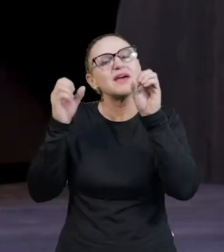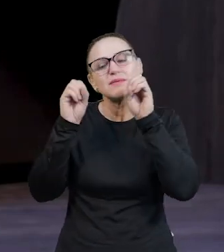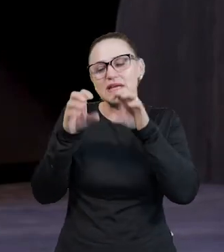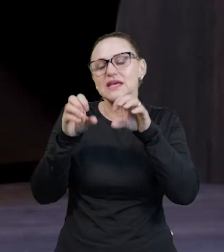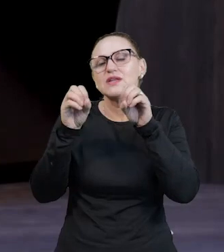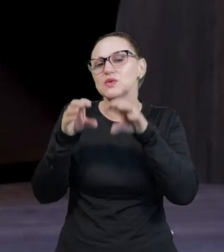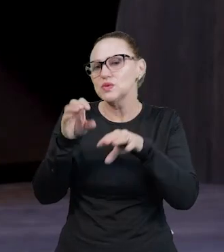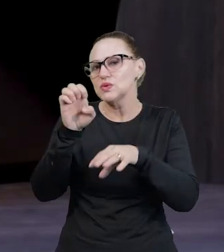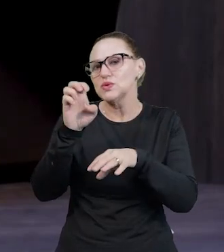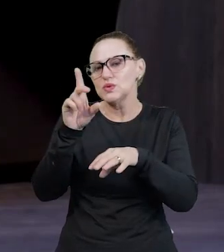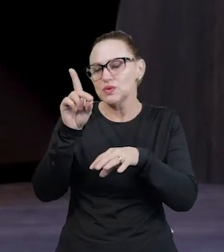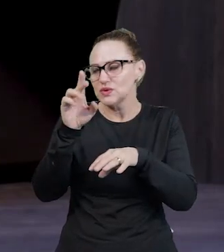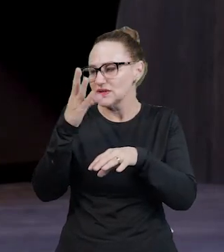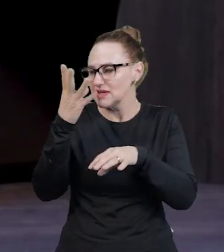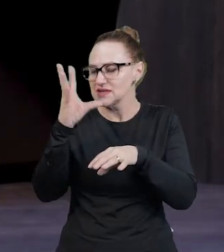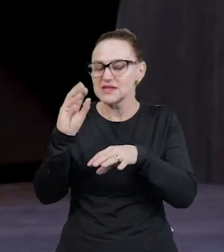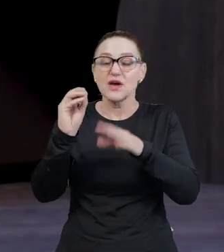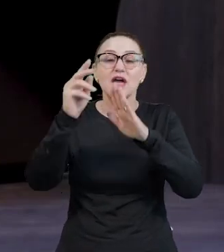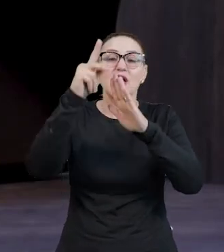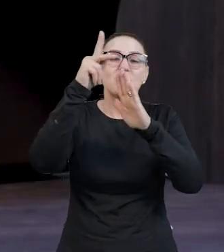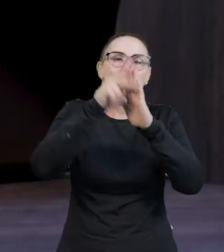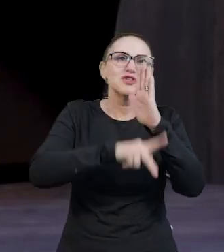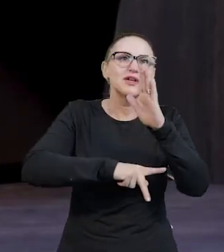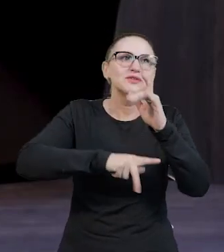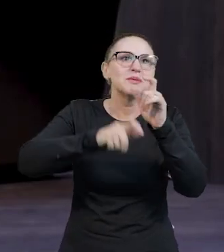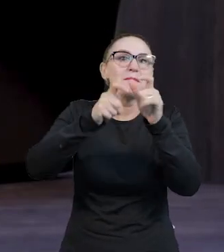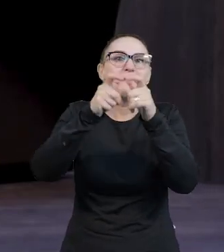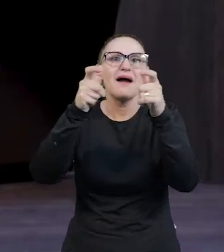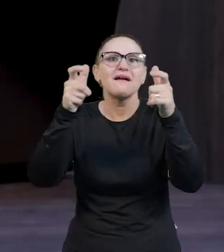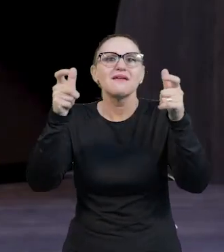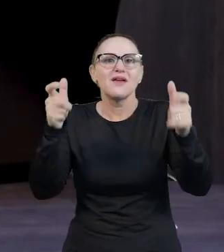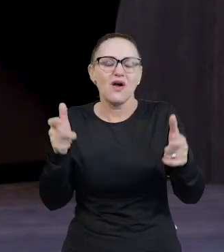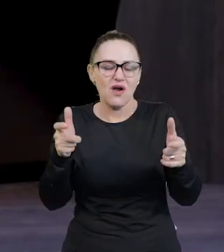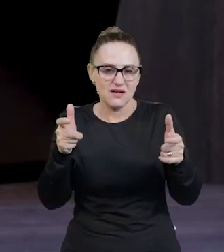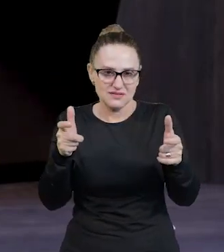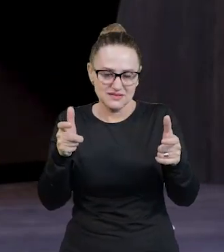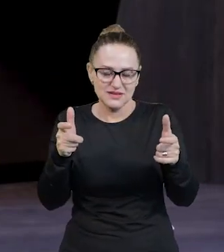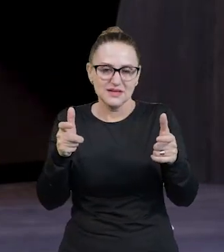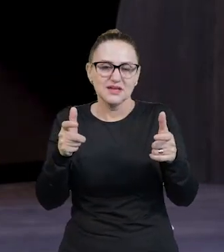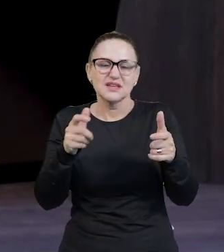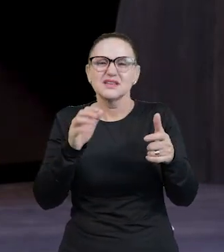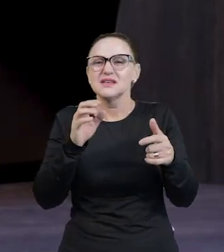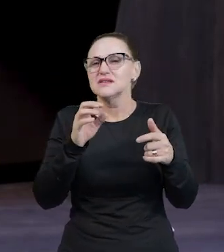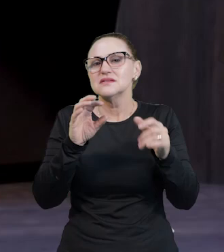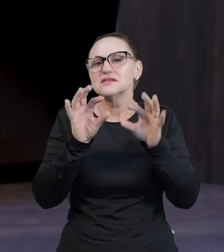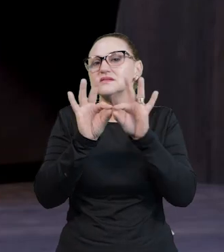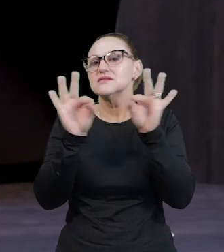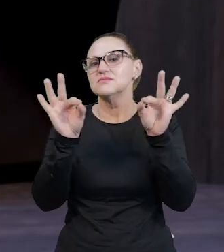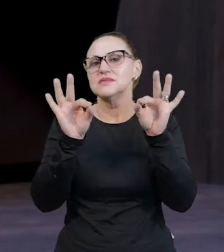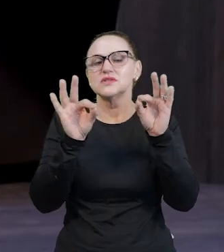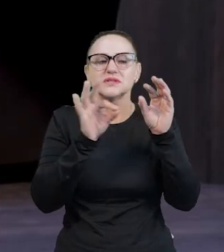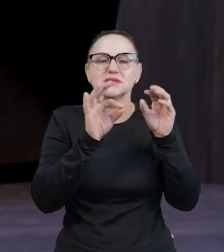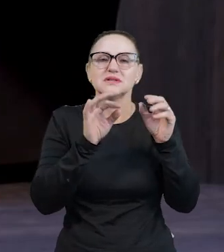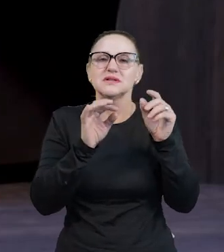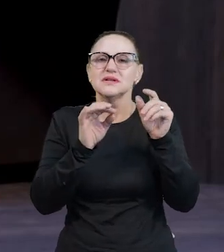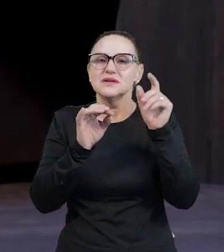sempre um projeto muito maior do que o ensino em si. E nessas concepções de